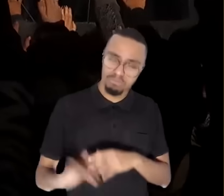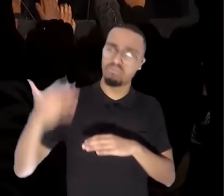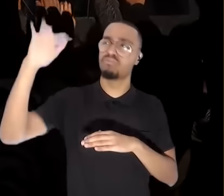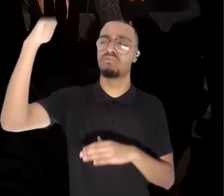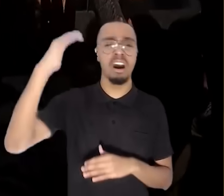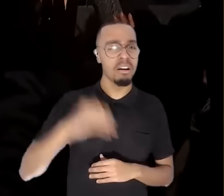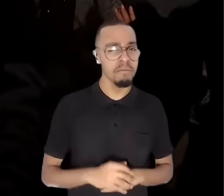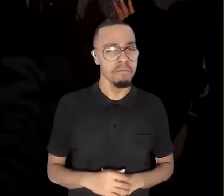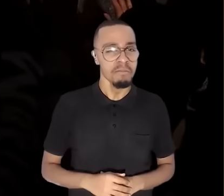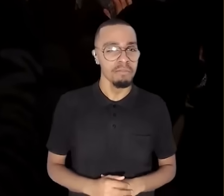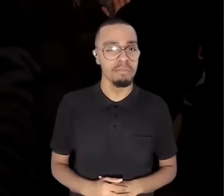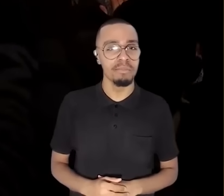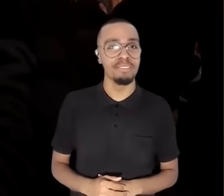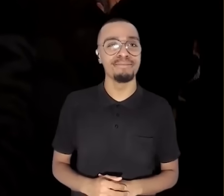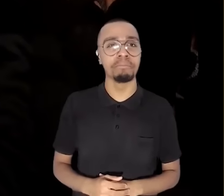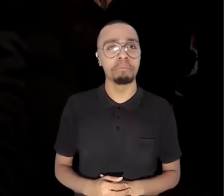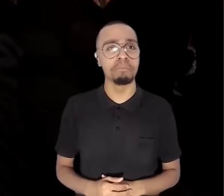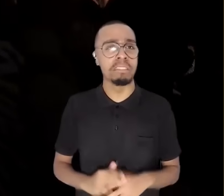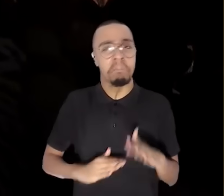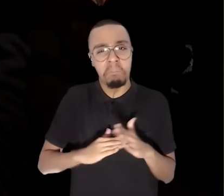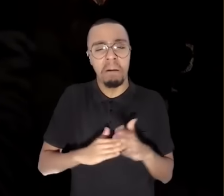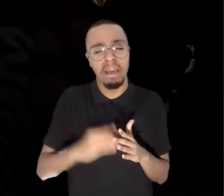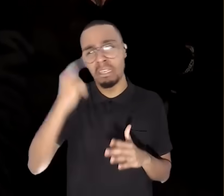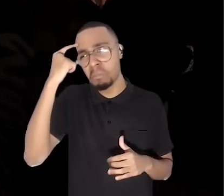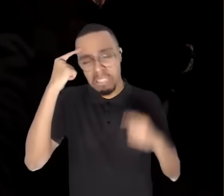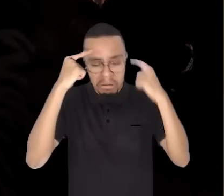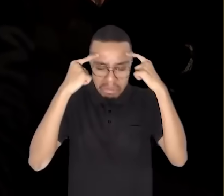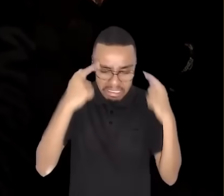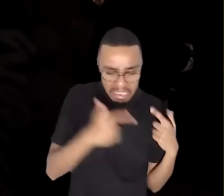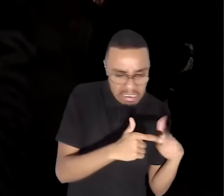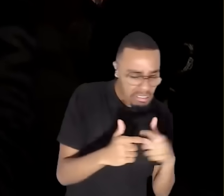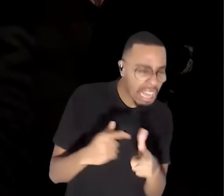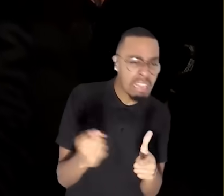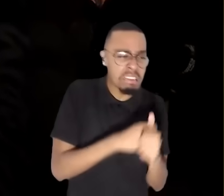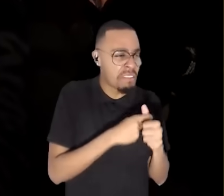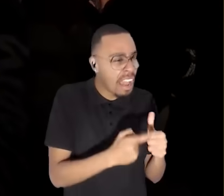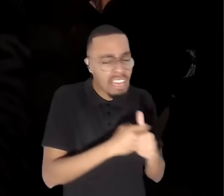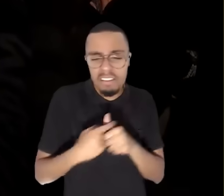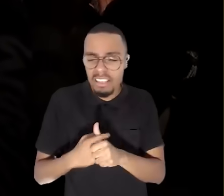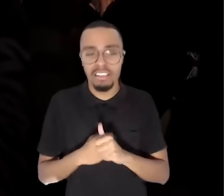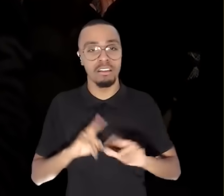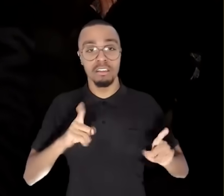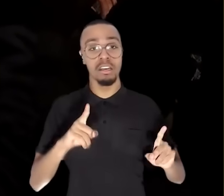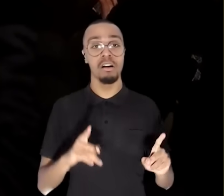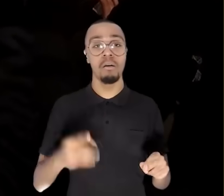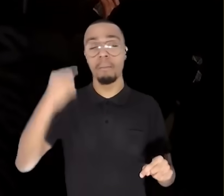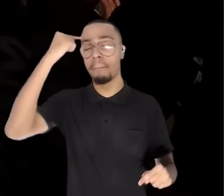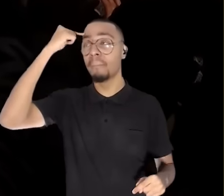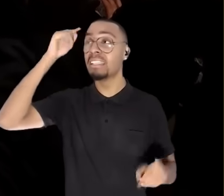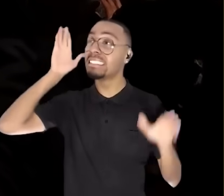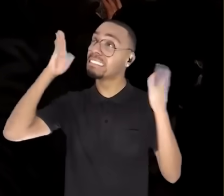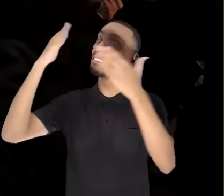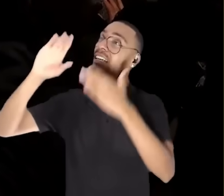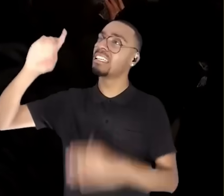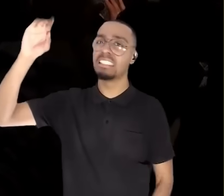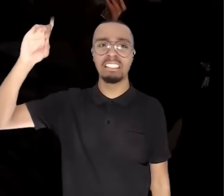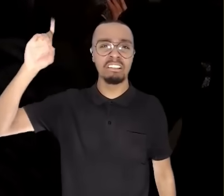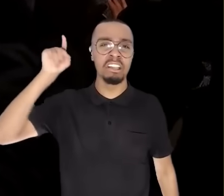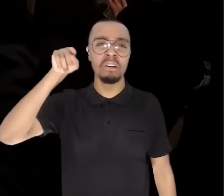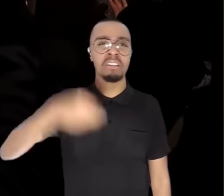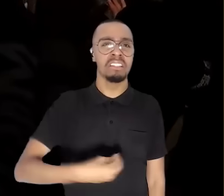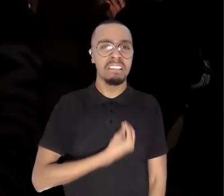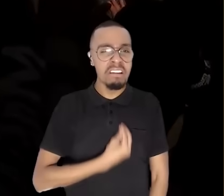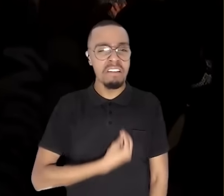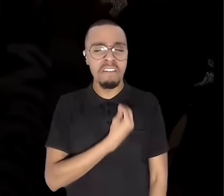prosperar. Pare de falar do devorador e comece a ter a cabeça no céu. Você nasceu para dar certo, você nasceu